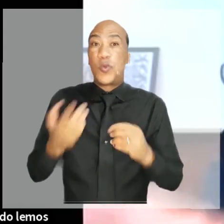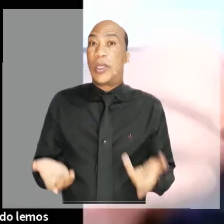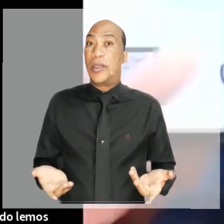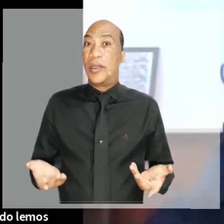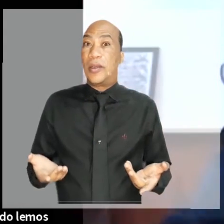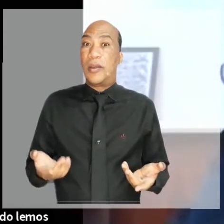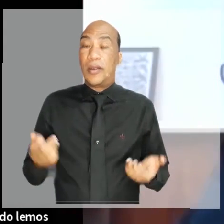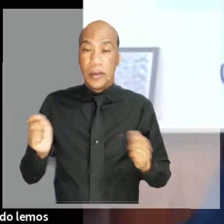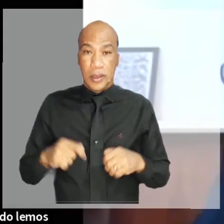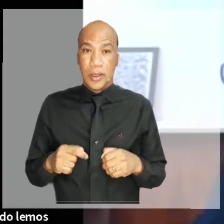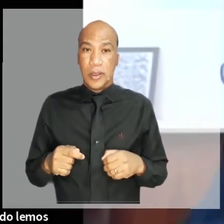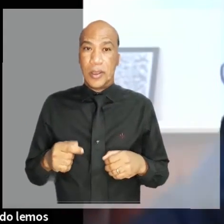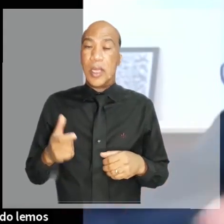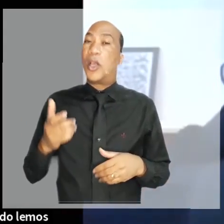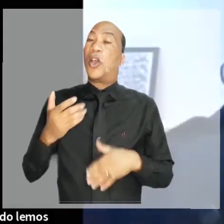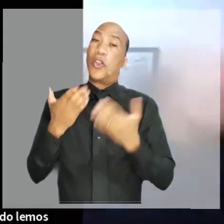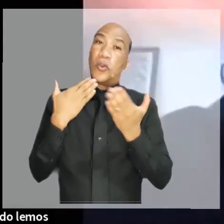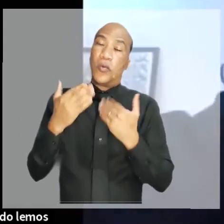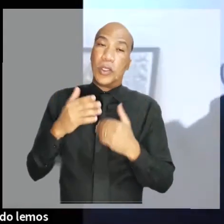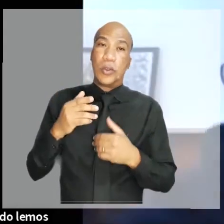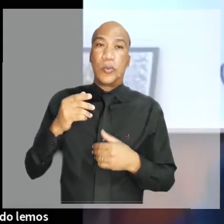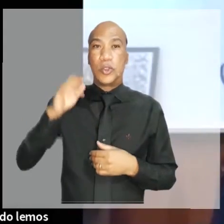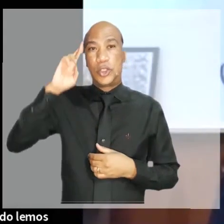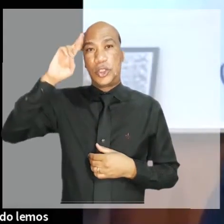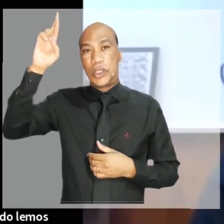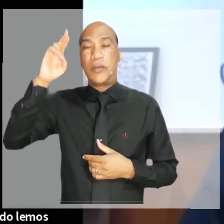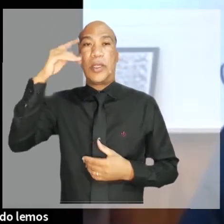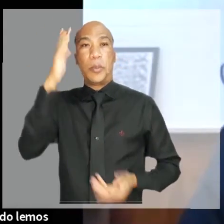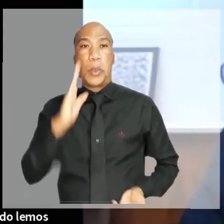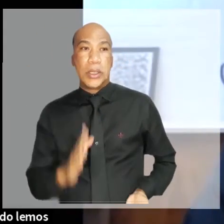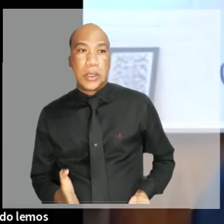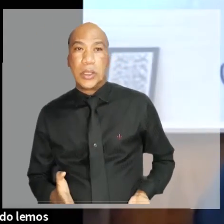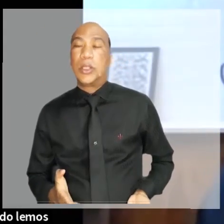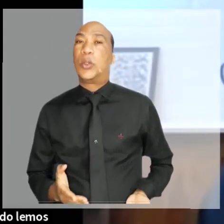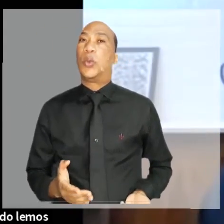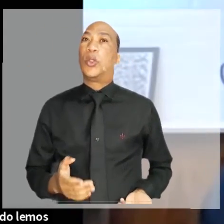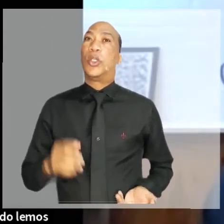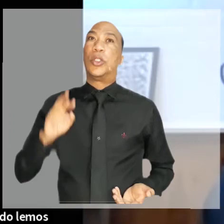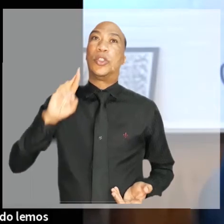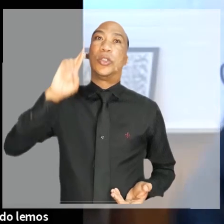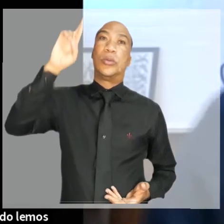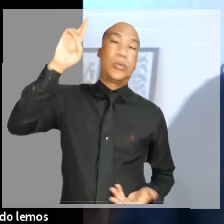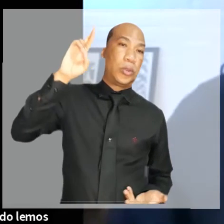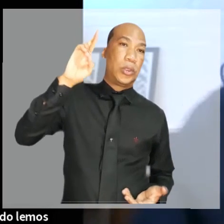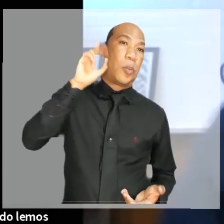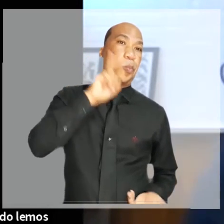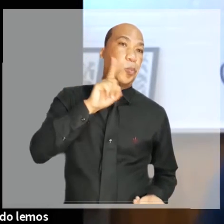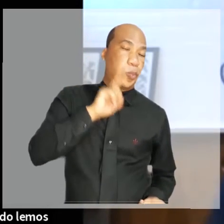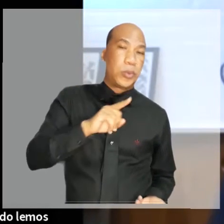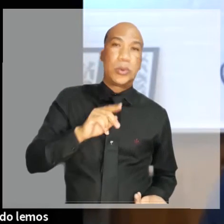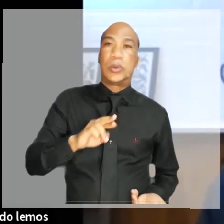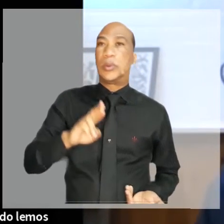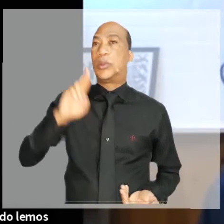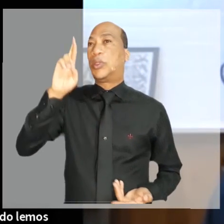na China, na Europa, e a gente fez um espectro de pessoas que podem nos ajudar a construir